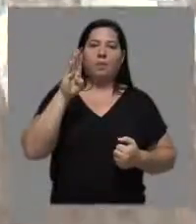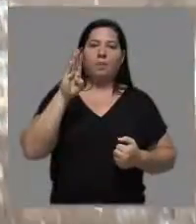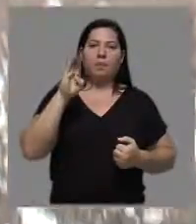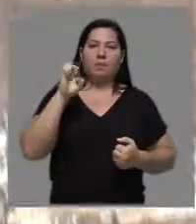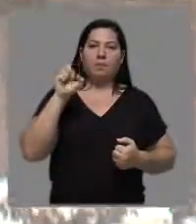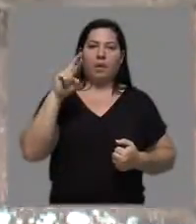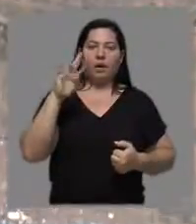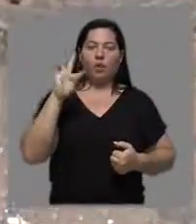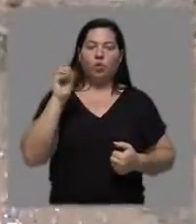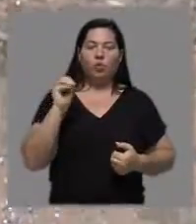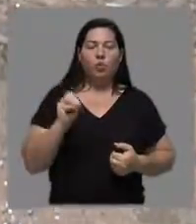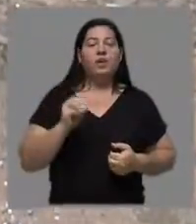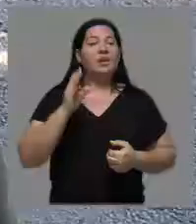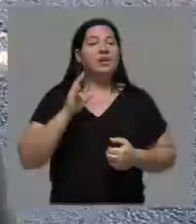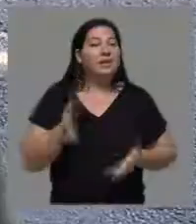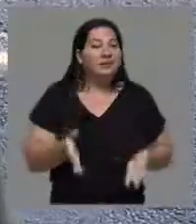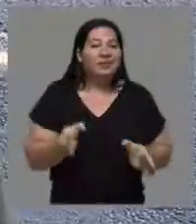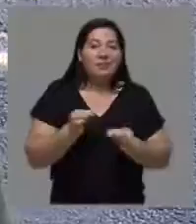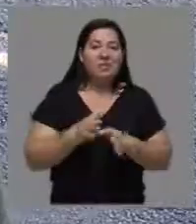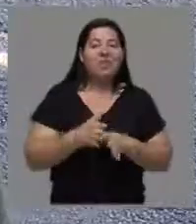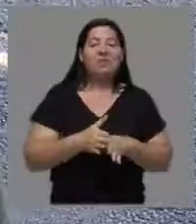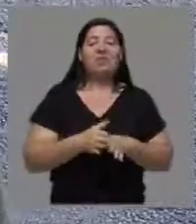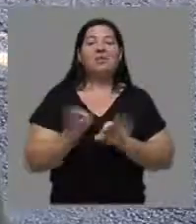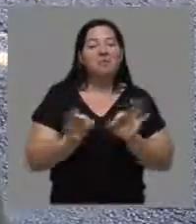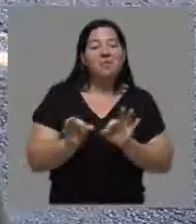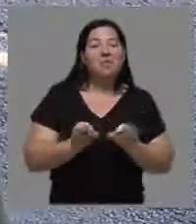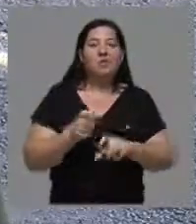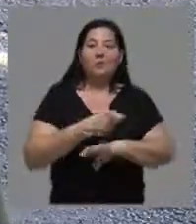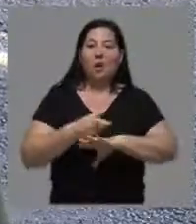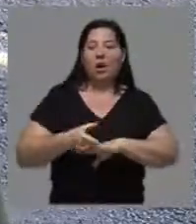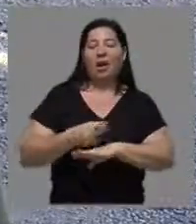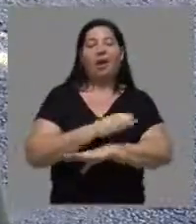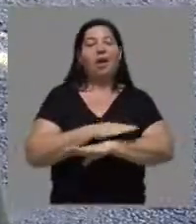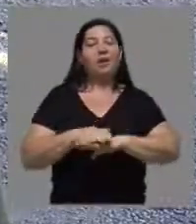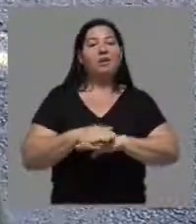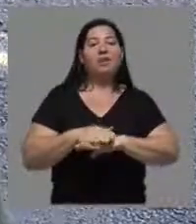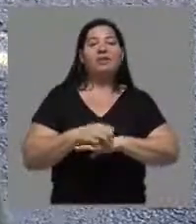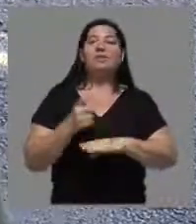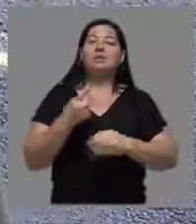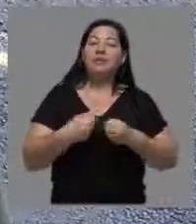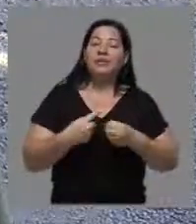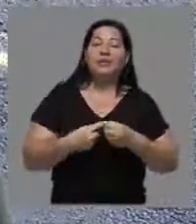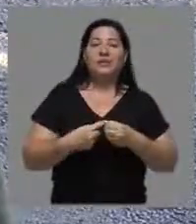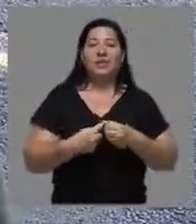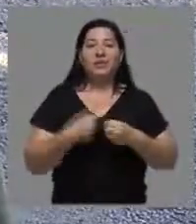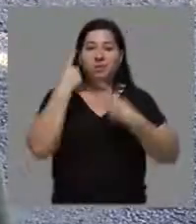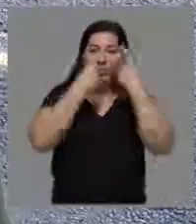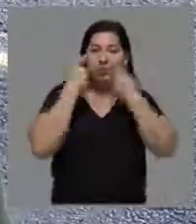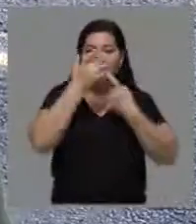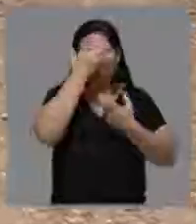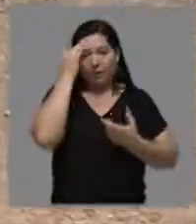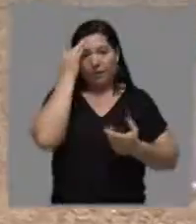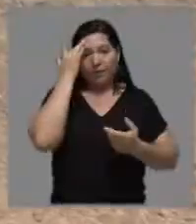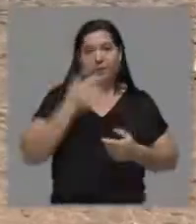dos buracos da nossa cidade, que é um dos problemas assim que realmente atormenta toda a população que transita nessas